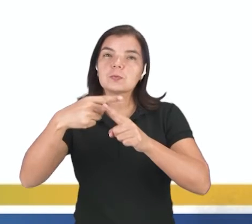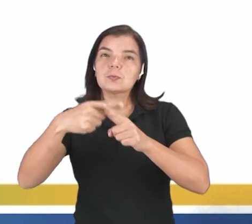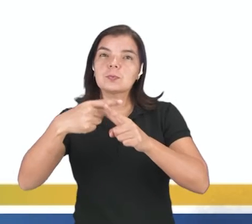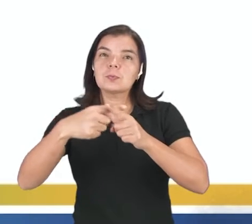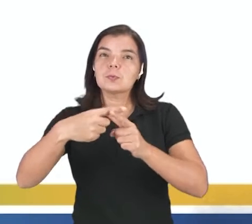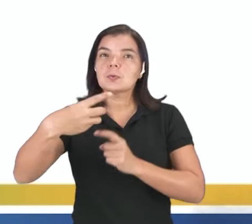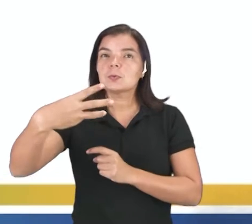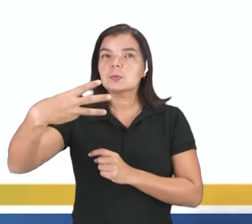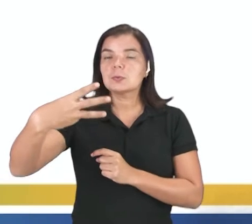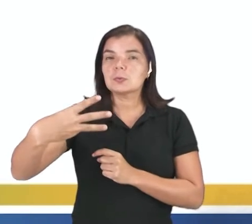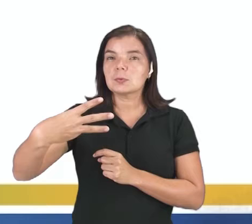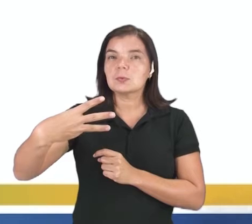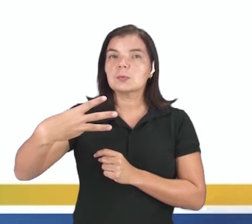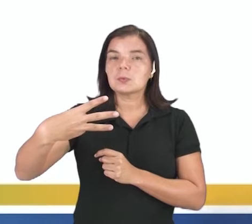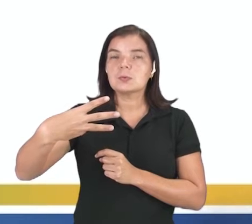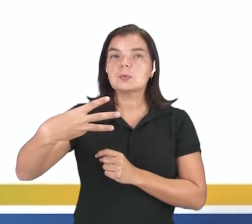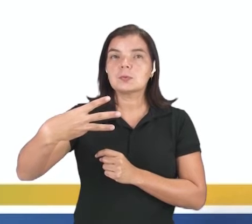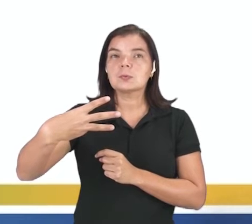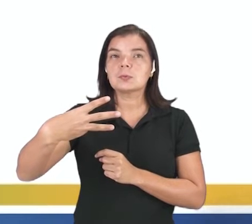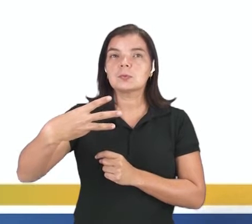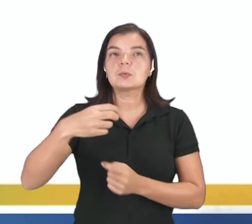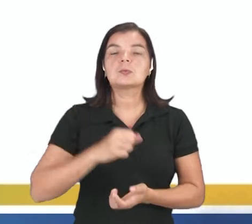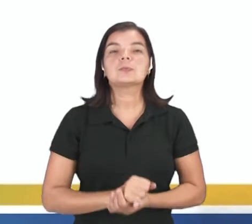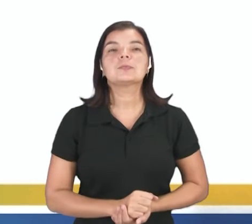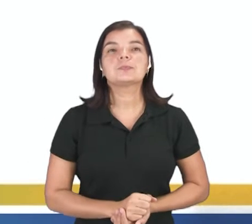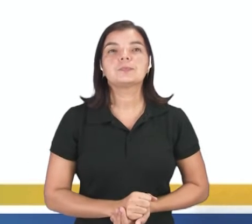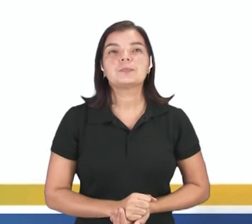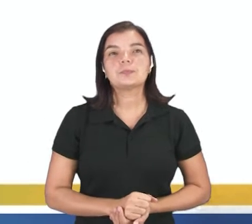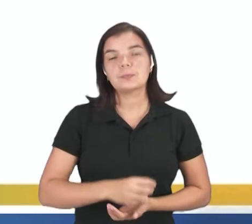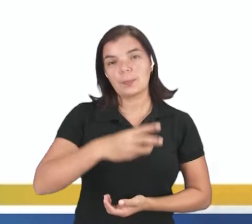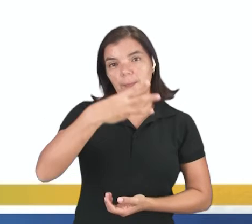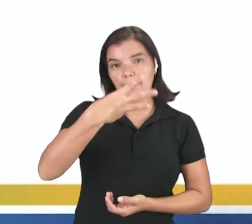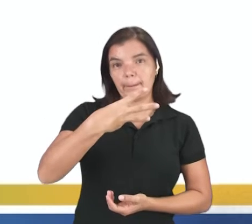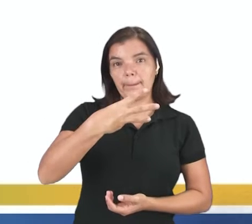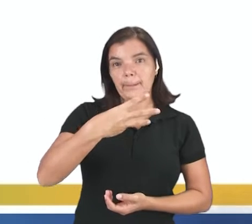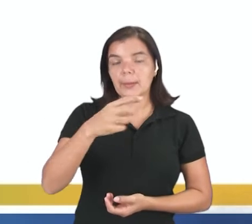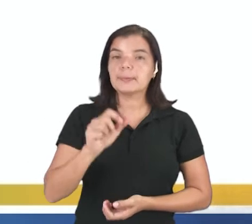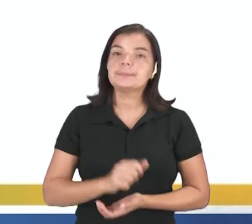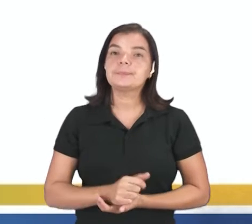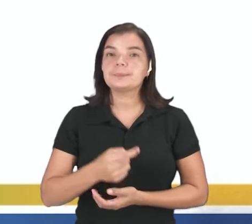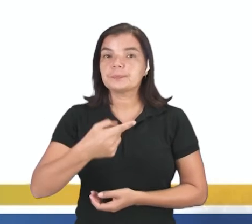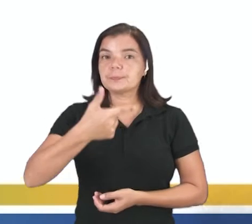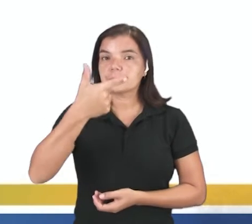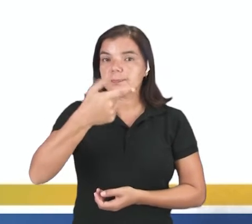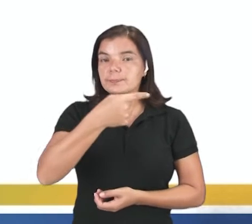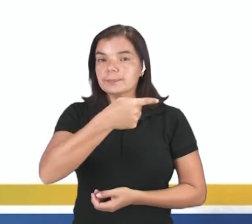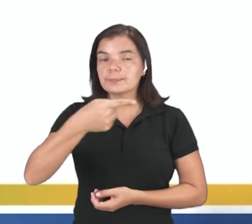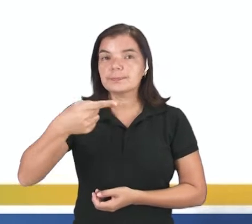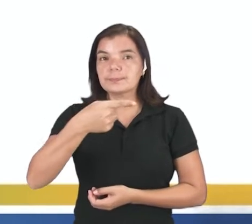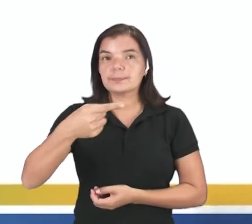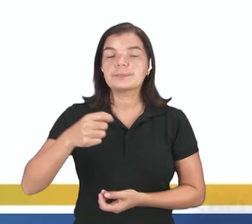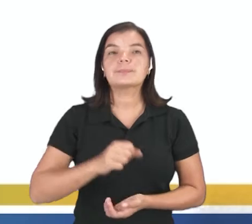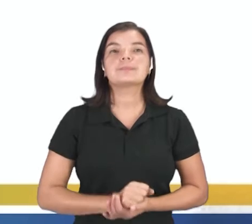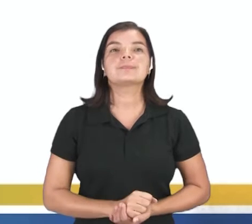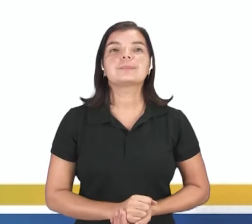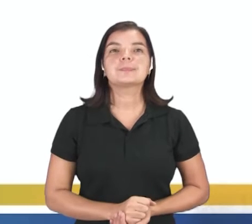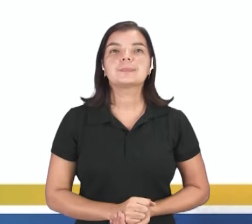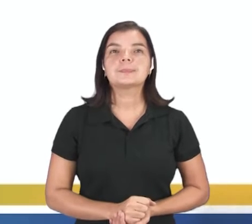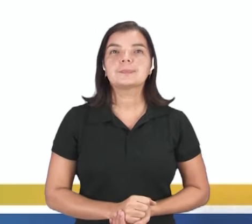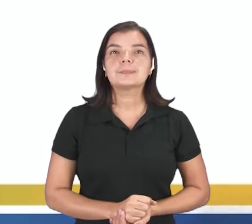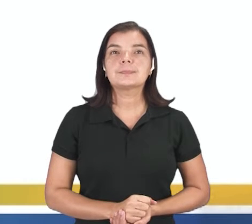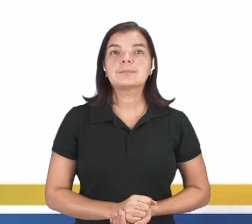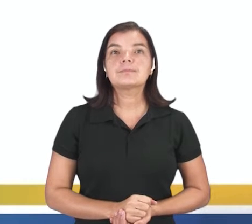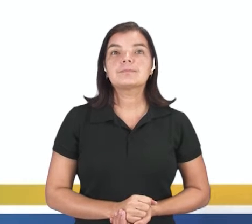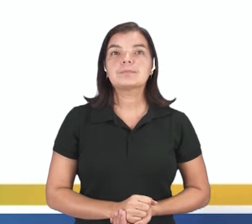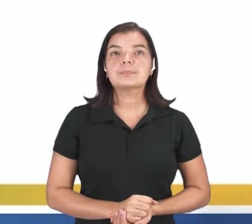que é a constante, vezes o 3 do elemento da segunda linha, segunda coluna.